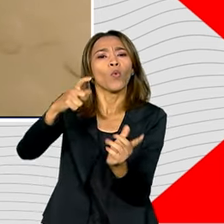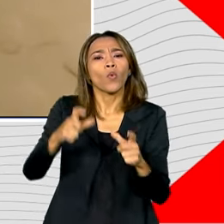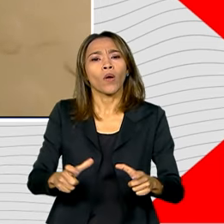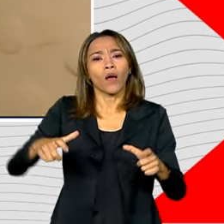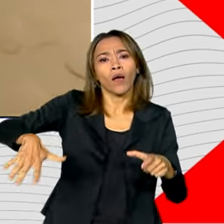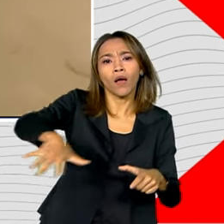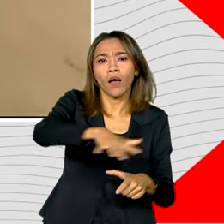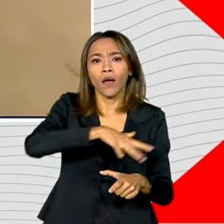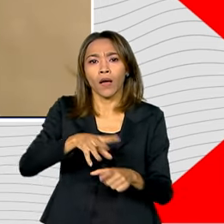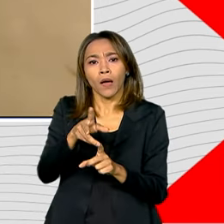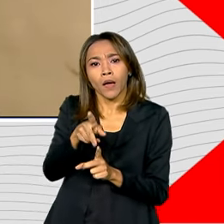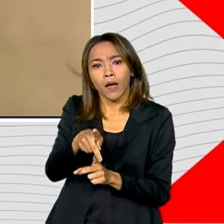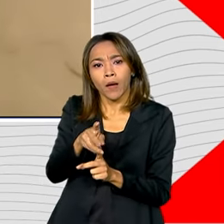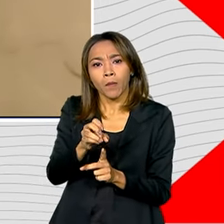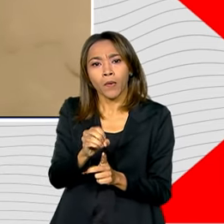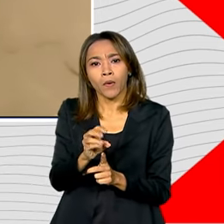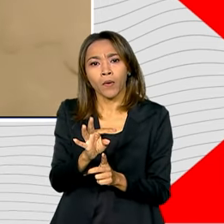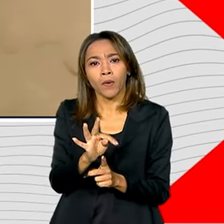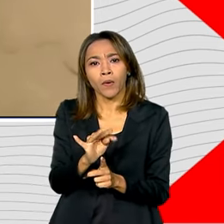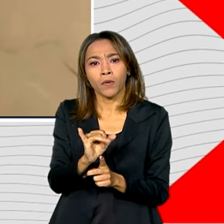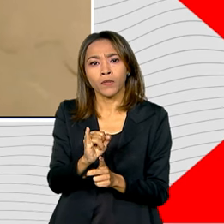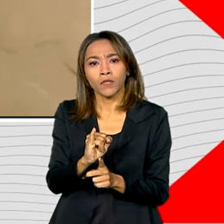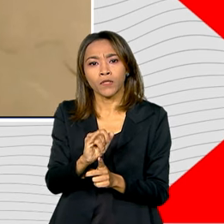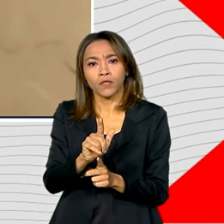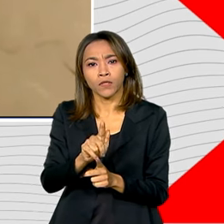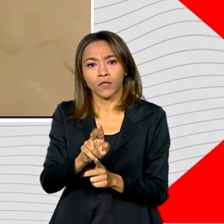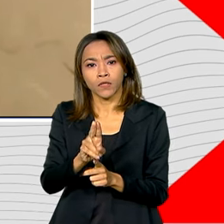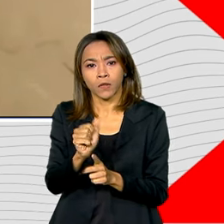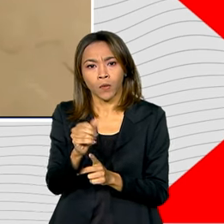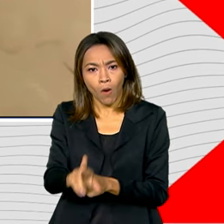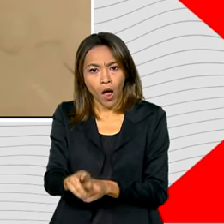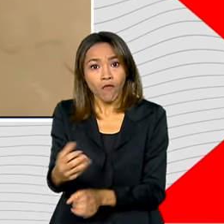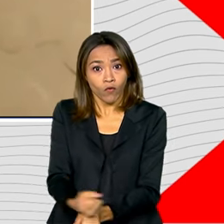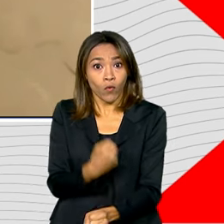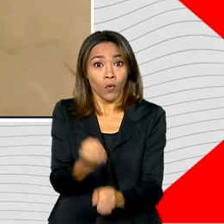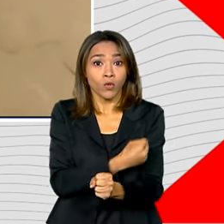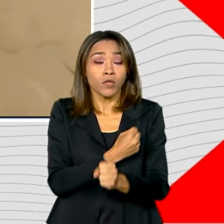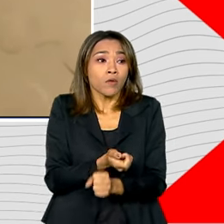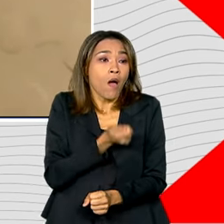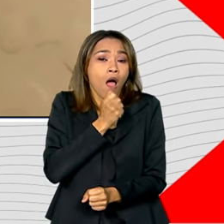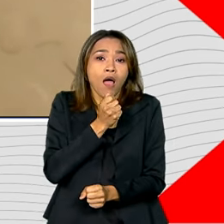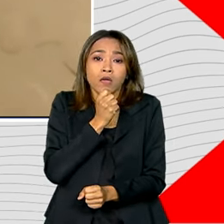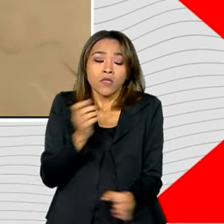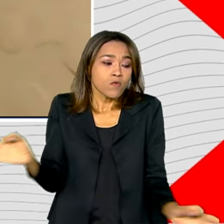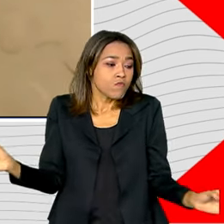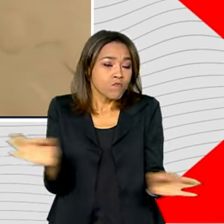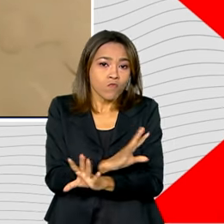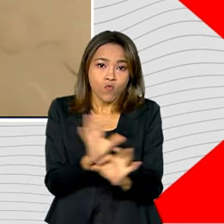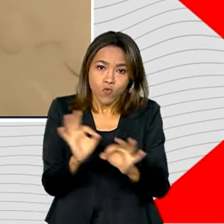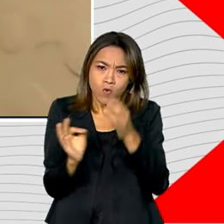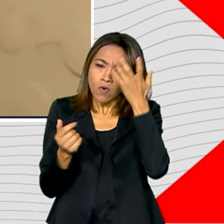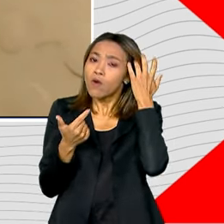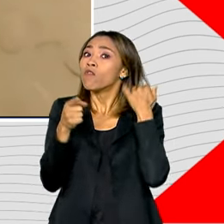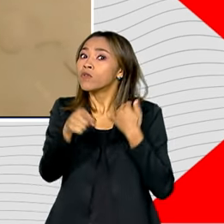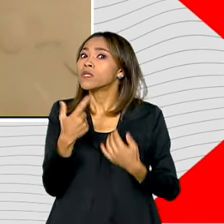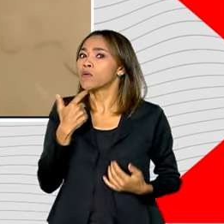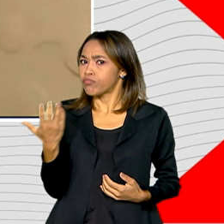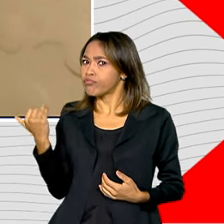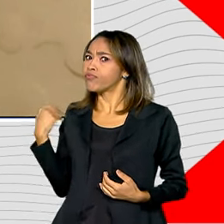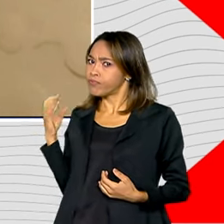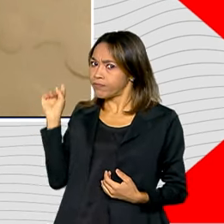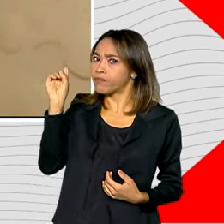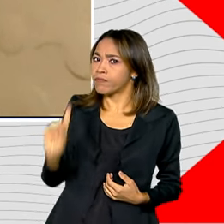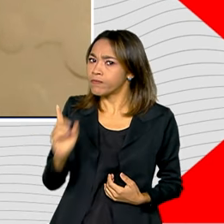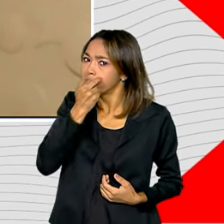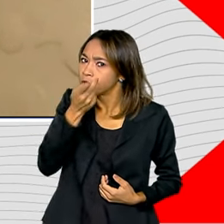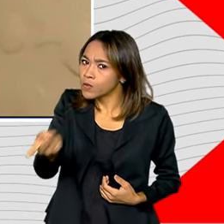a ser construído, mas infelizmente nunca foi entregue. O senhor recentemente visitou aqui o Rio Grande do Norte e anunciou que